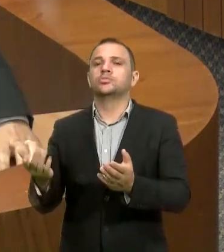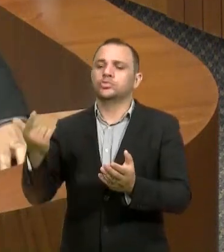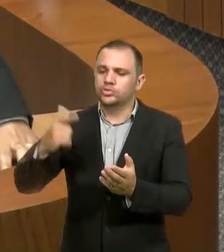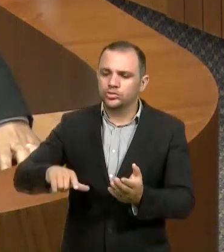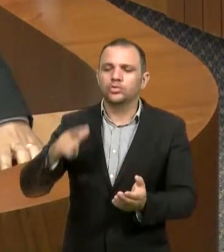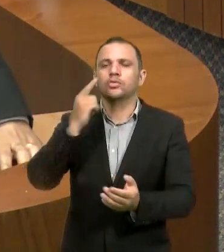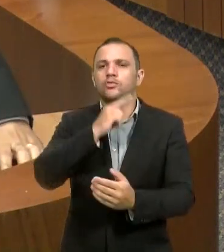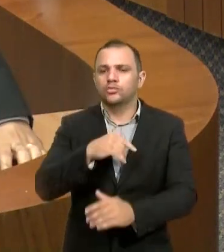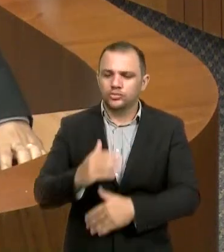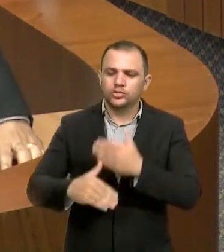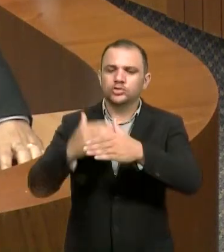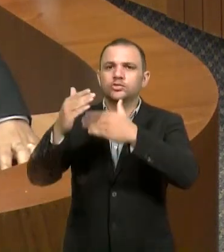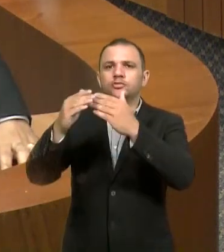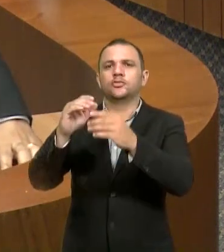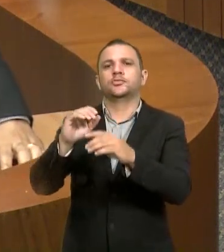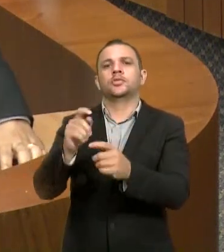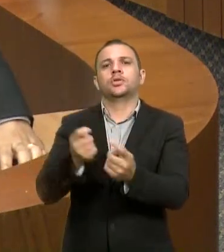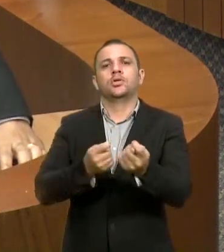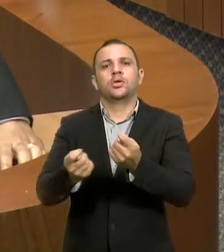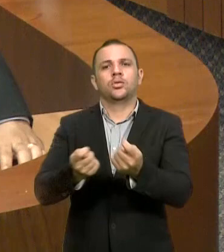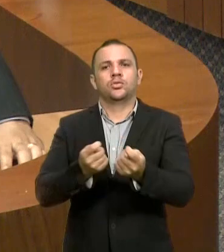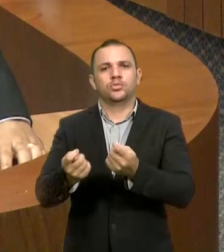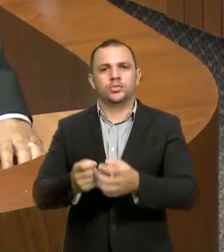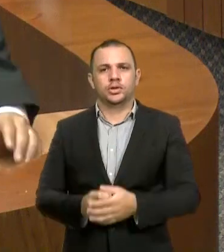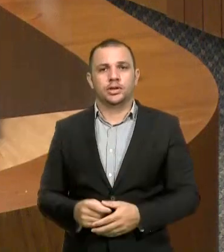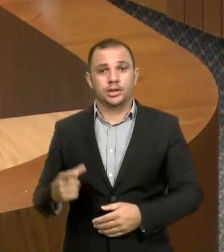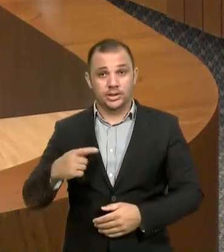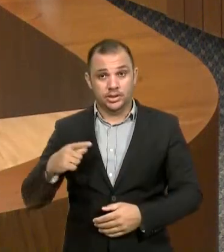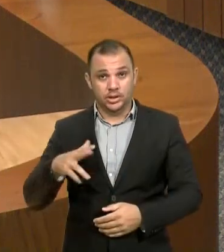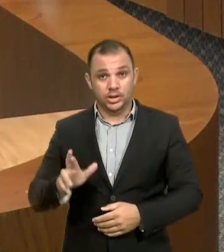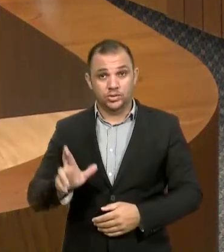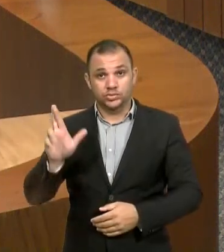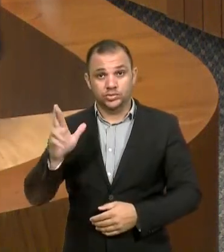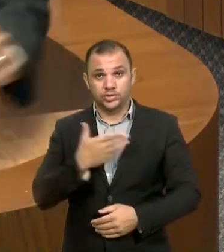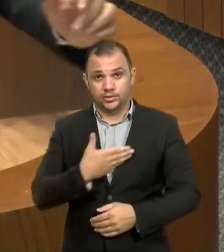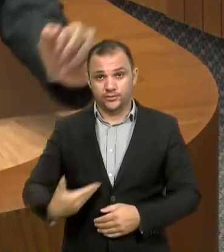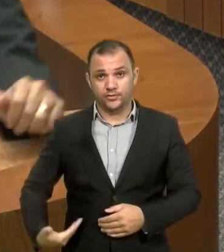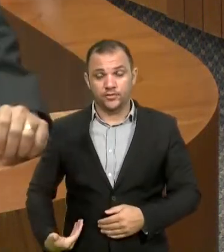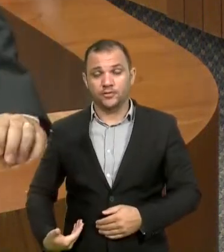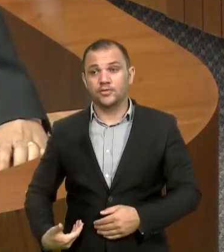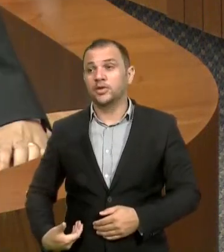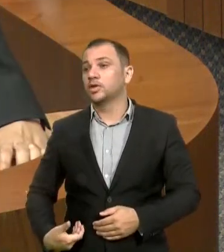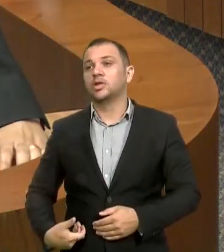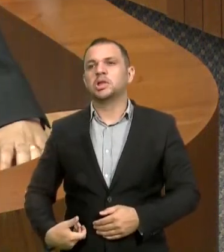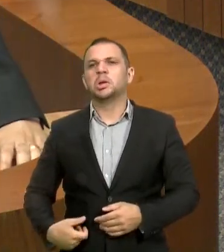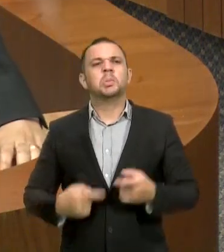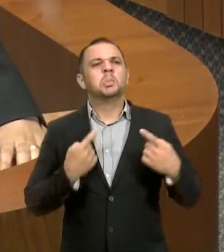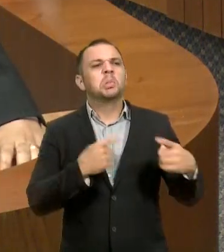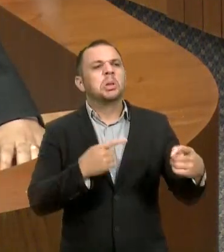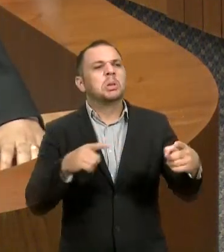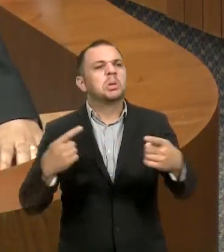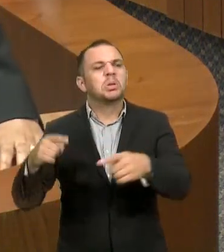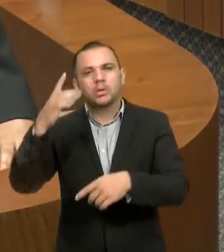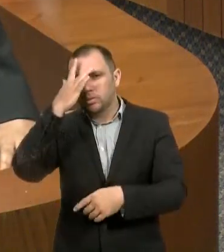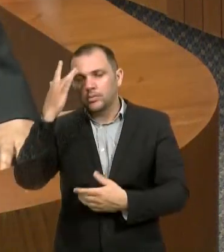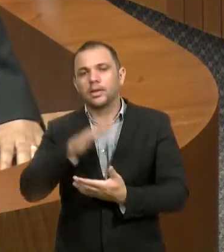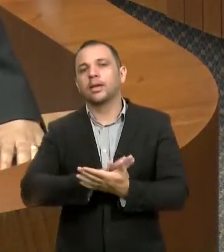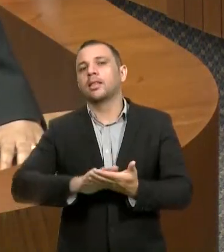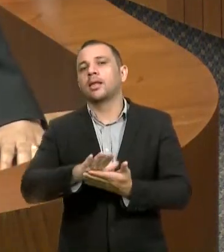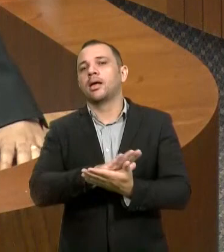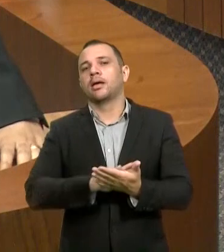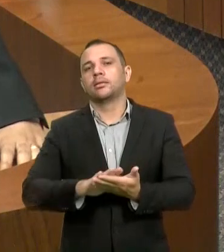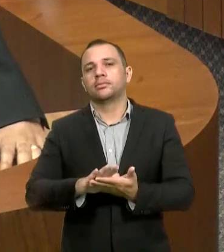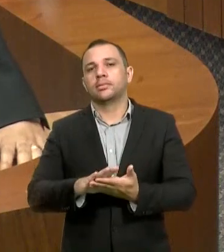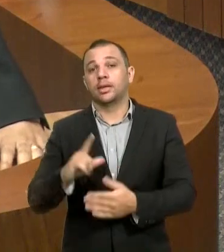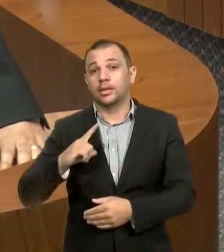econômico. Há um chefe de Estado que não fica brigando por aí com todo mundo. Há ministros trabalhando de